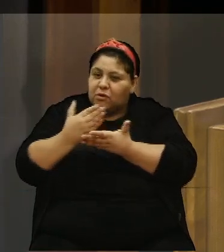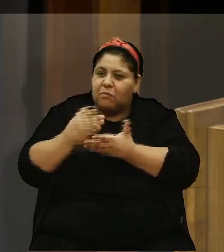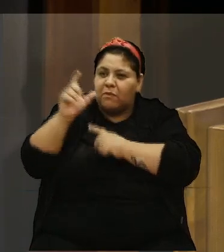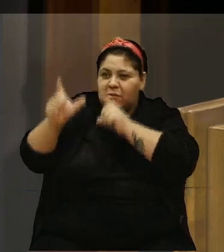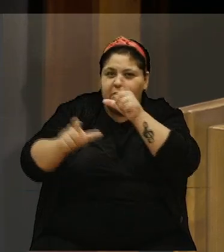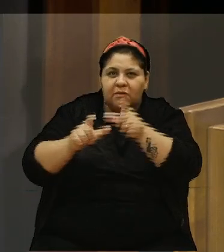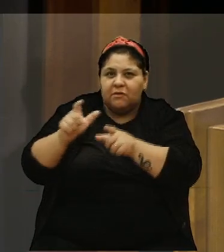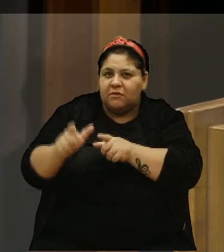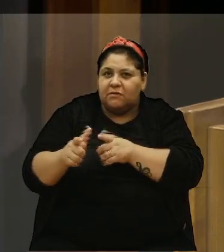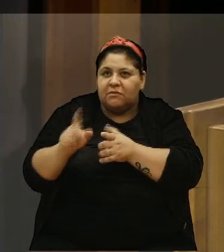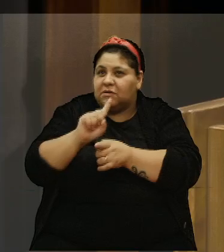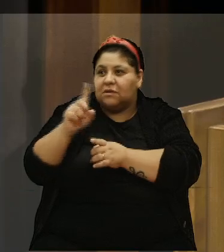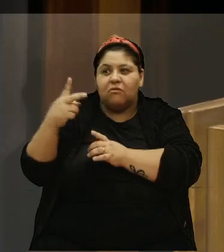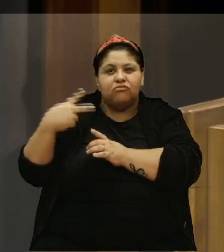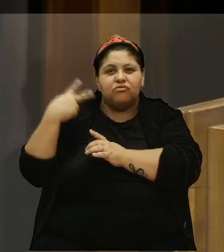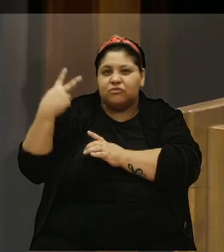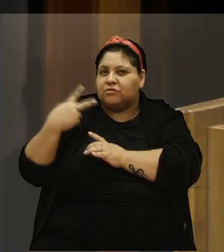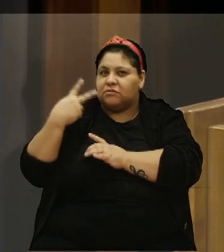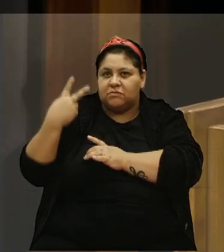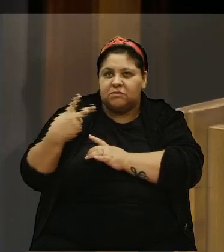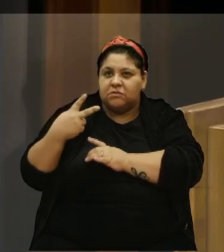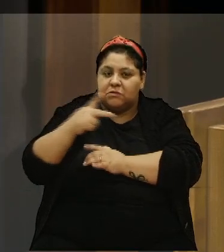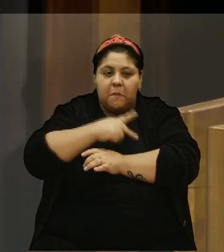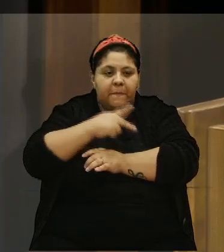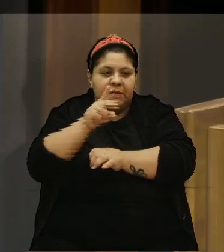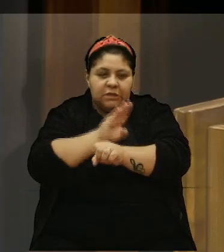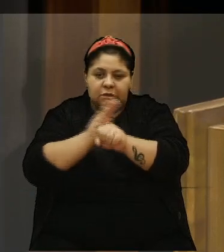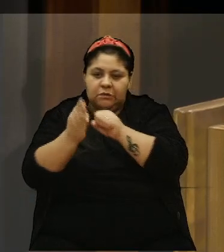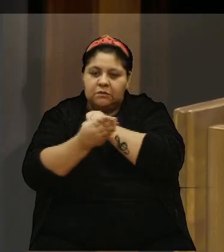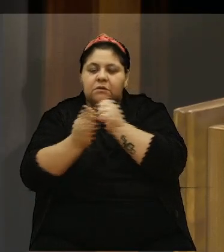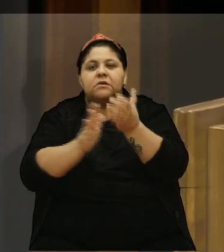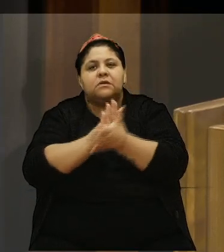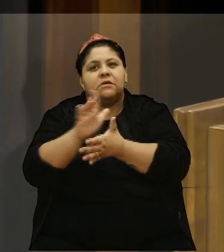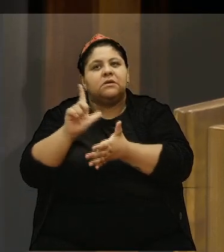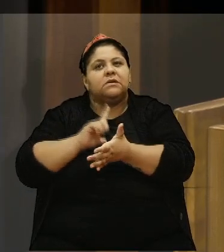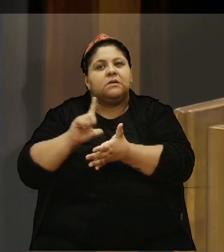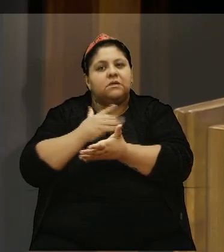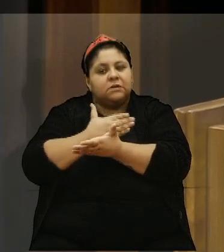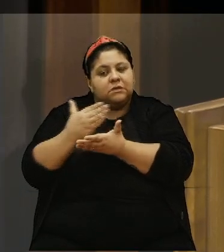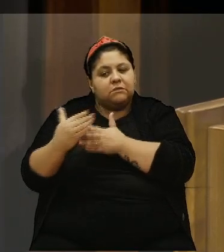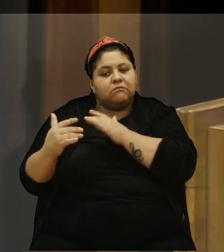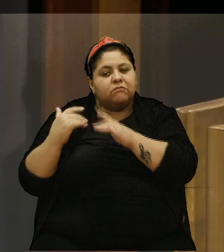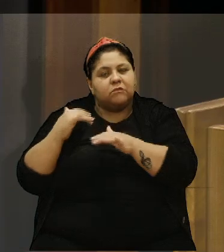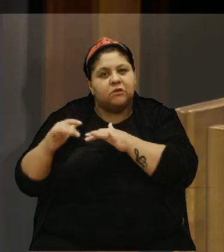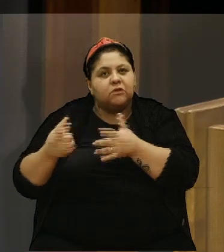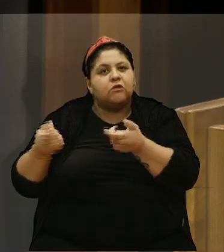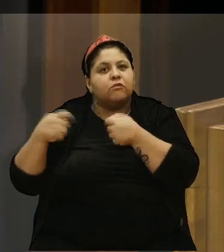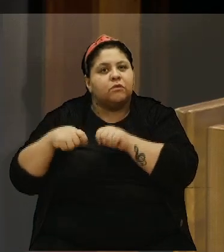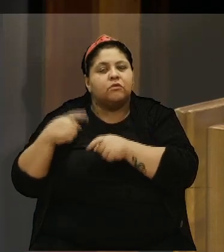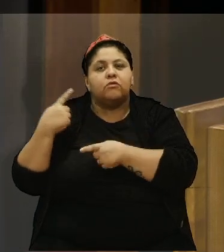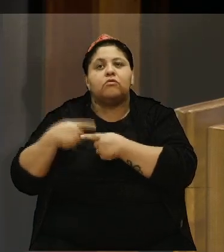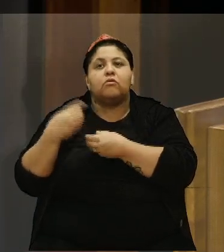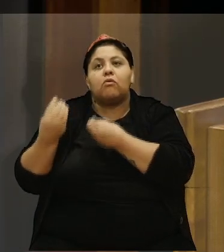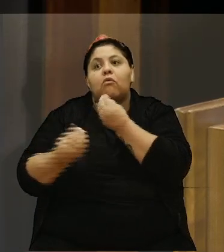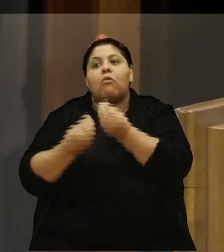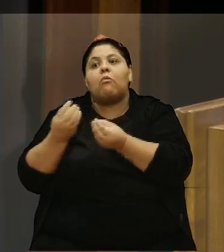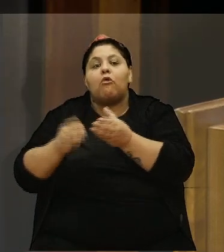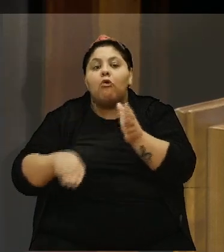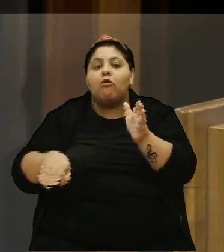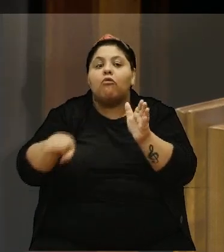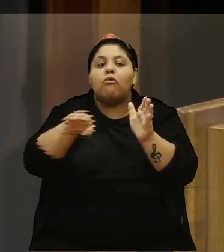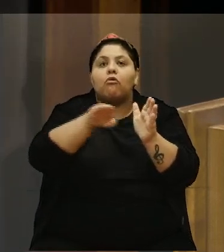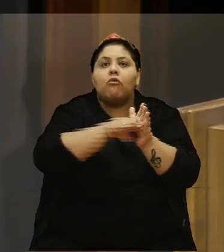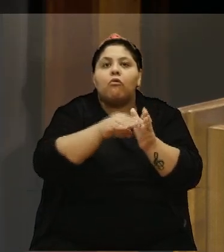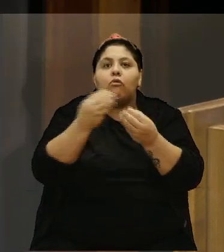moradores, que não são nem vereadores, não são nem presidente de bairros, tem que começar um movimento por alguém que precisa, porque como é que vai chegar, como é